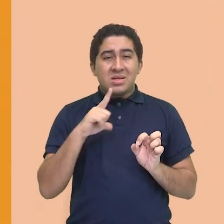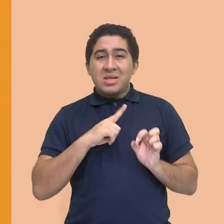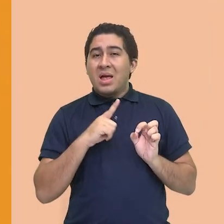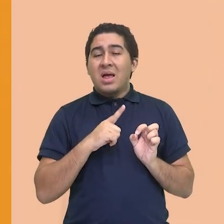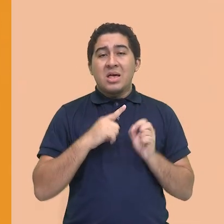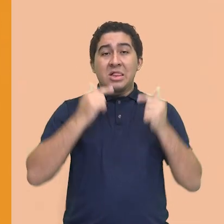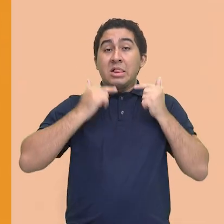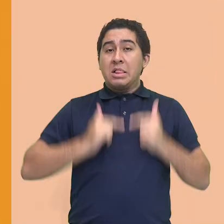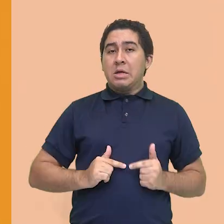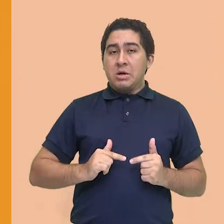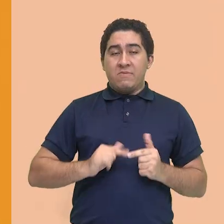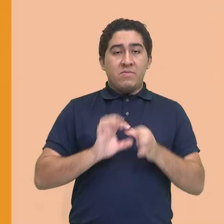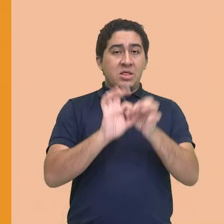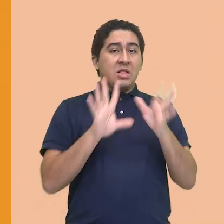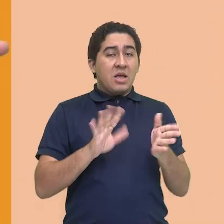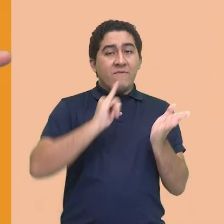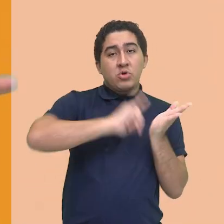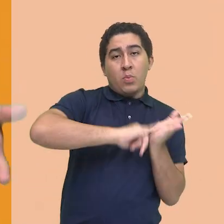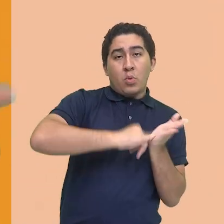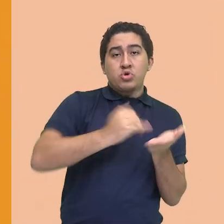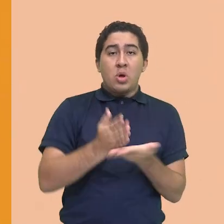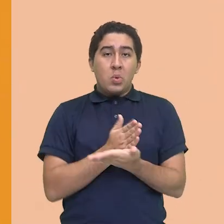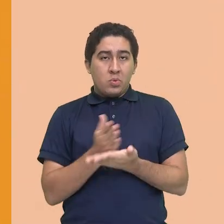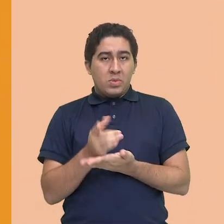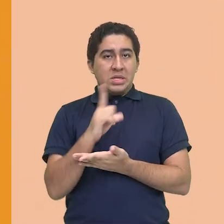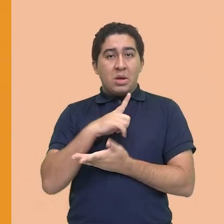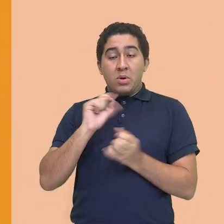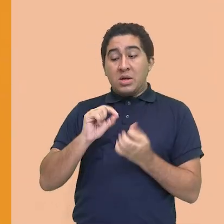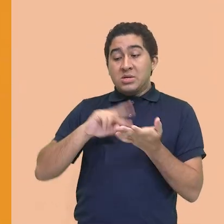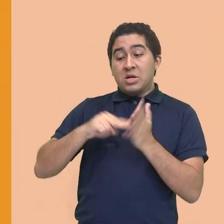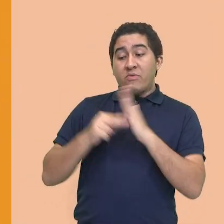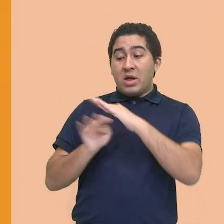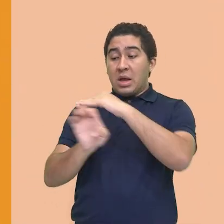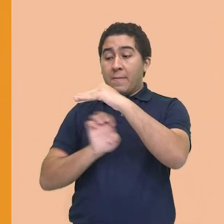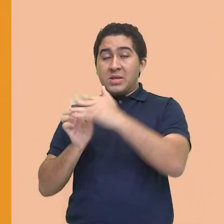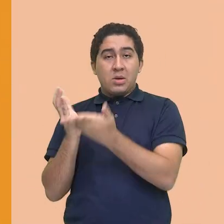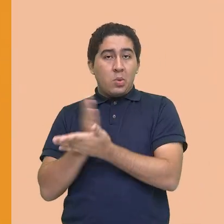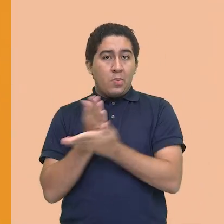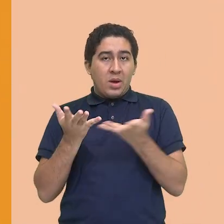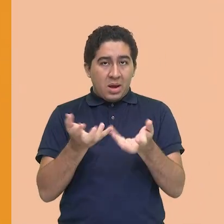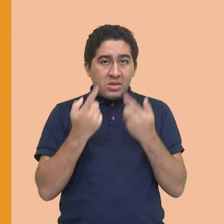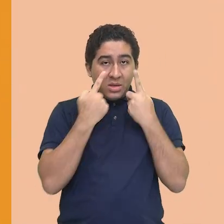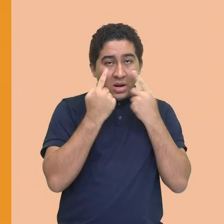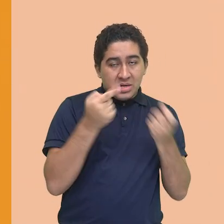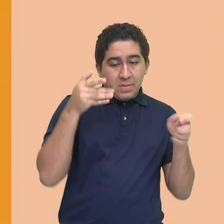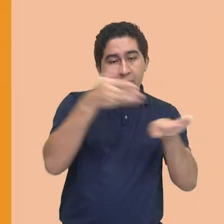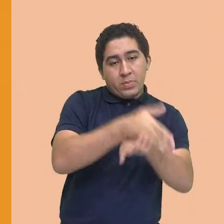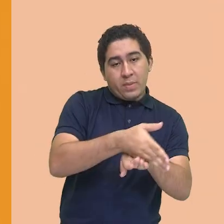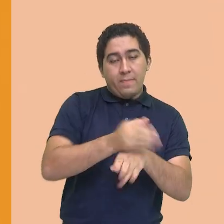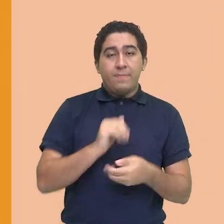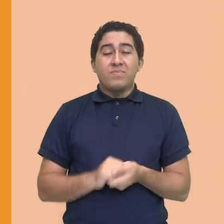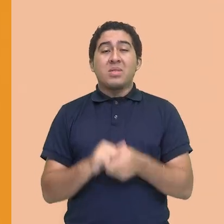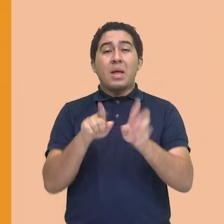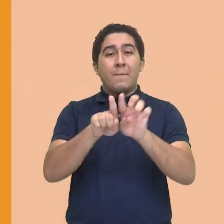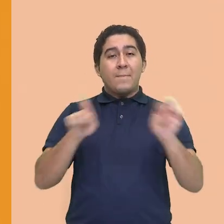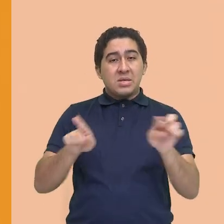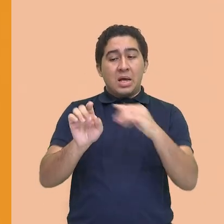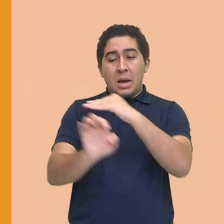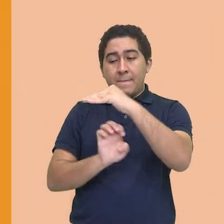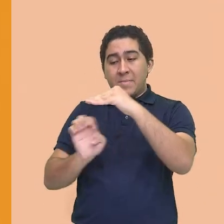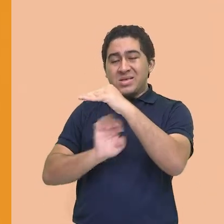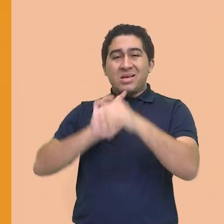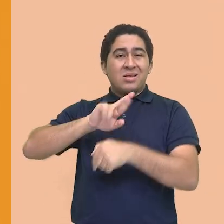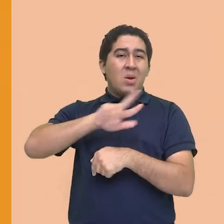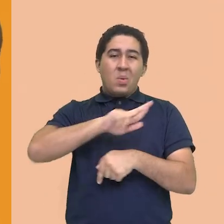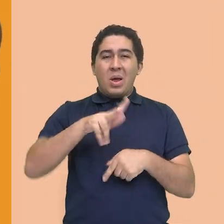que atrai empresas para vir aqui para o polo industrial de Manaus. Só um detalhe, tá, gente? Essas empresas, elas não vêm